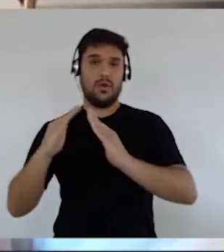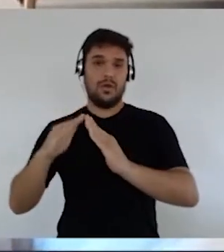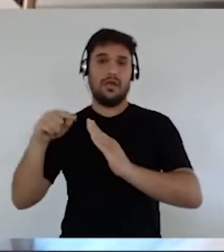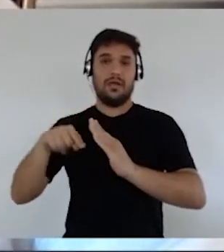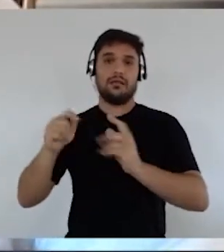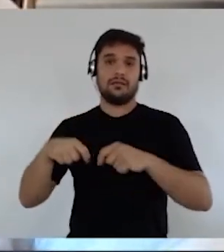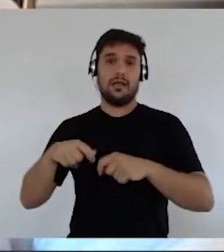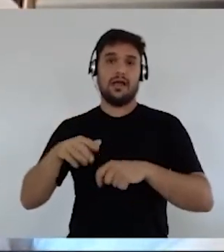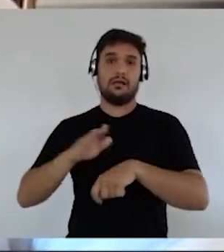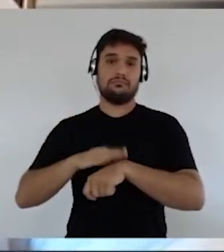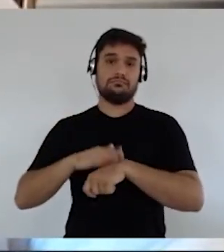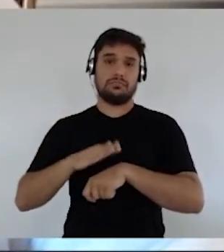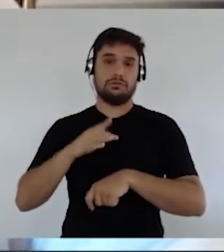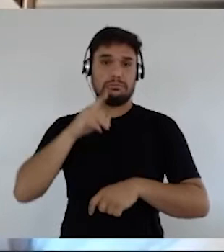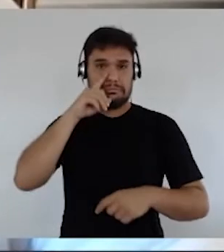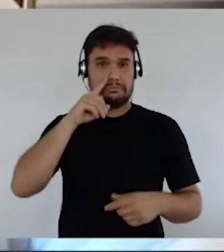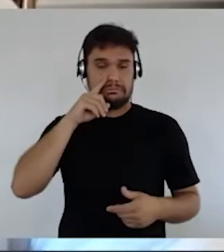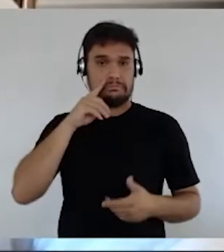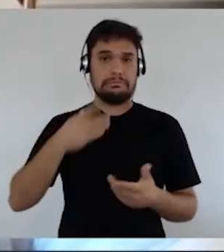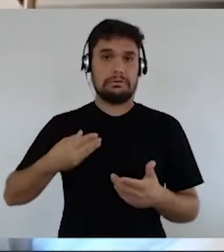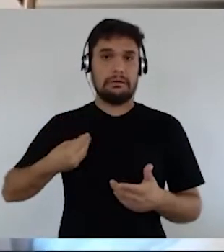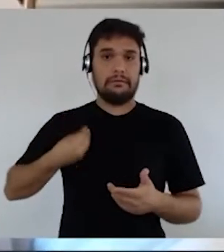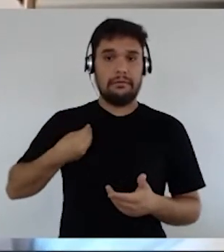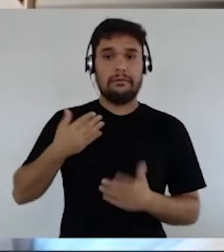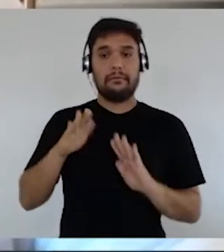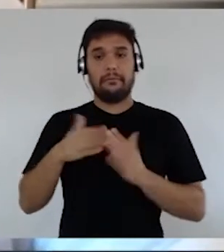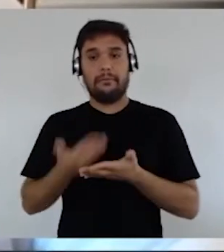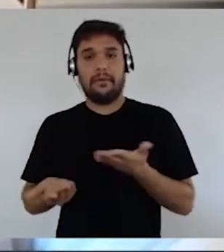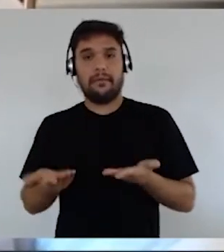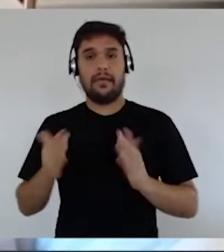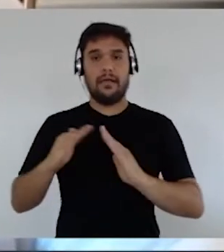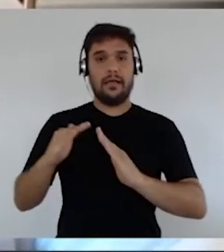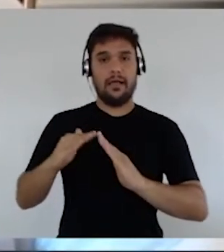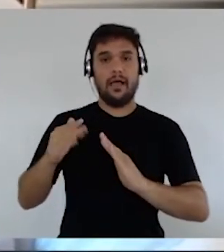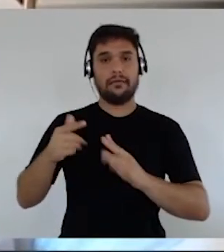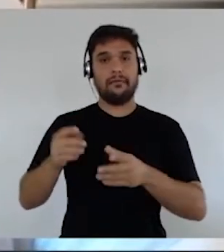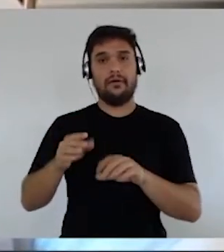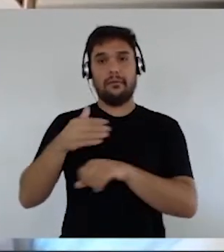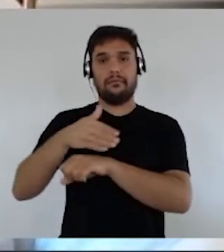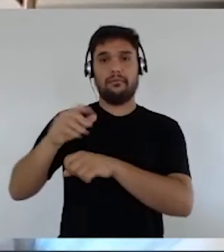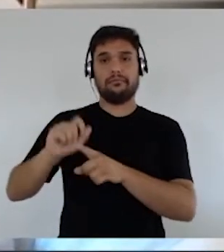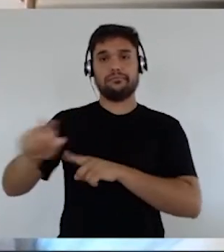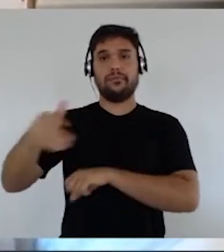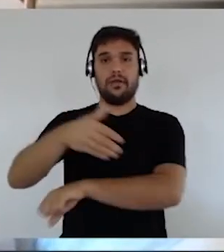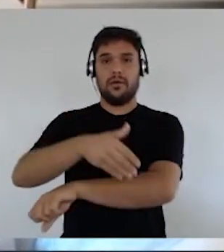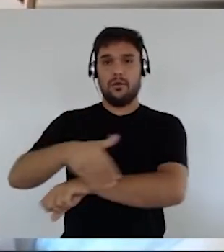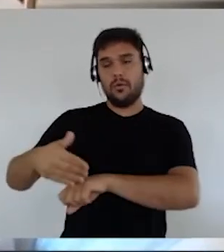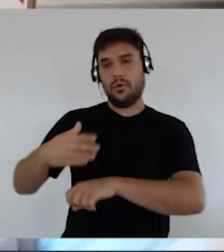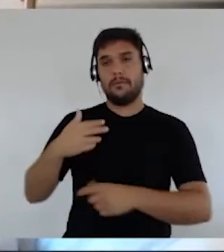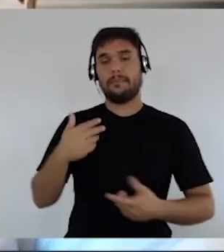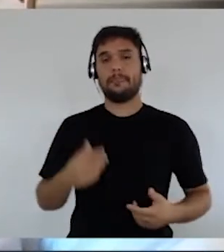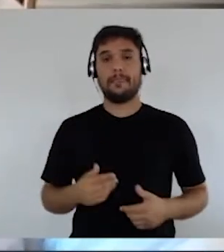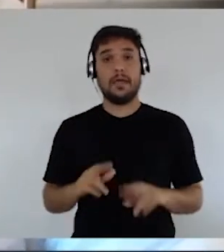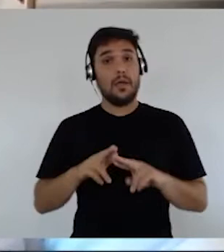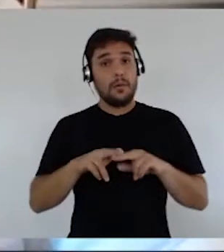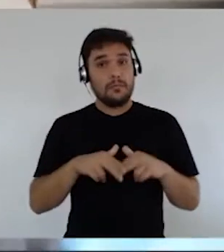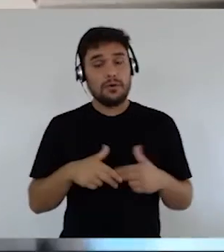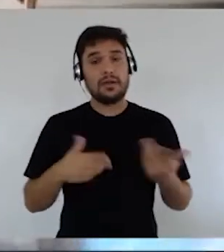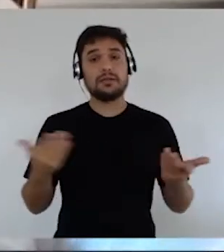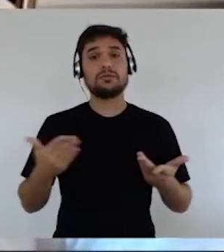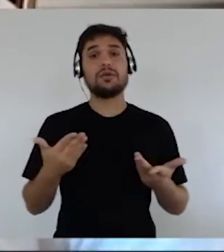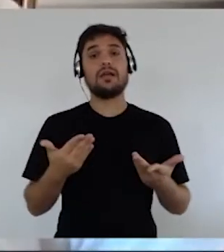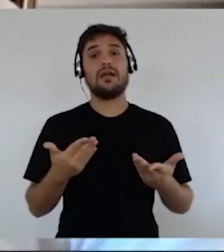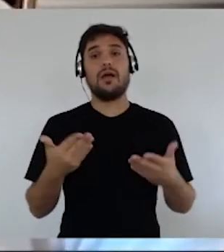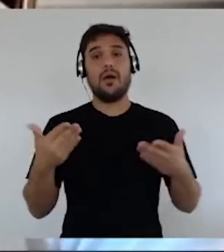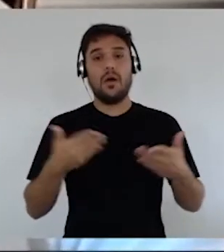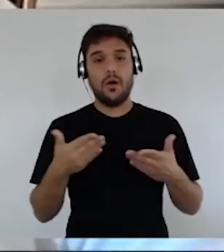pode estar em causa a sua subsistência se a execução não continuar, não prosseguir. Por isso, o critério